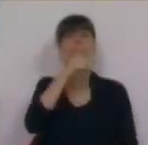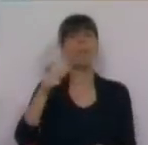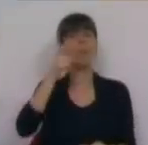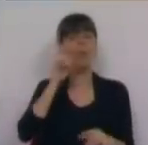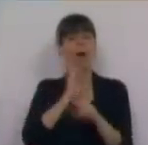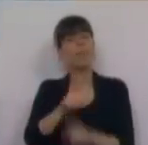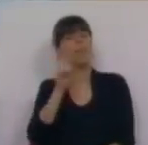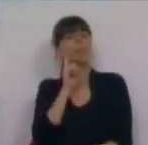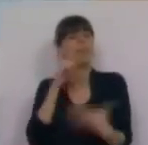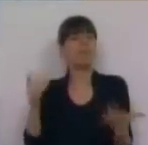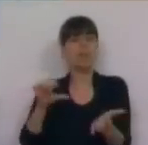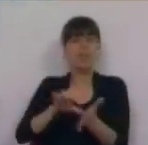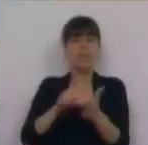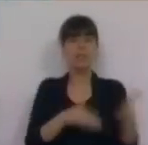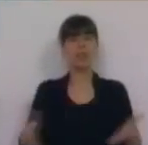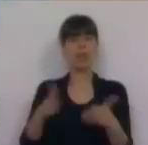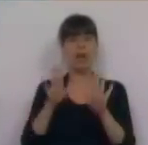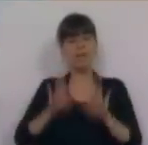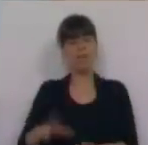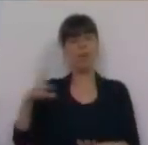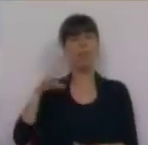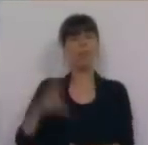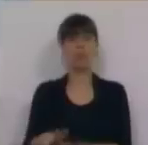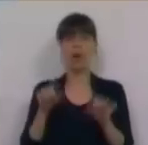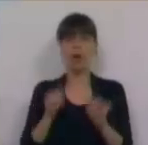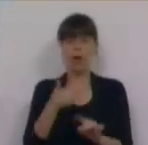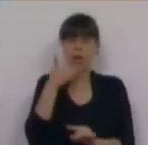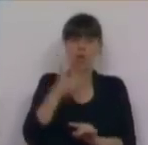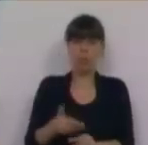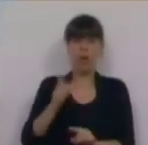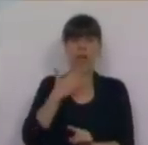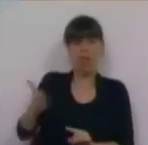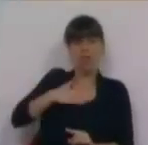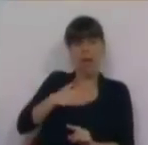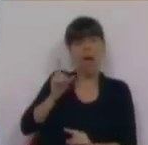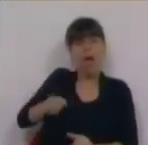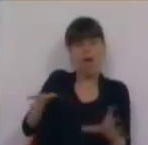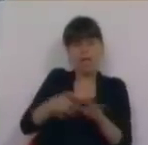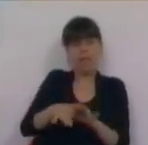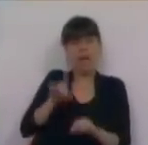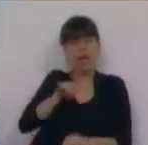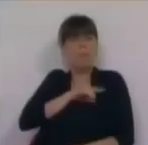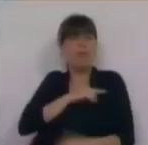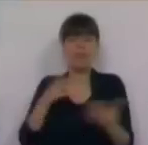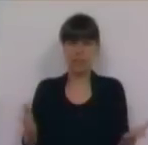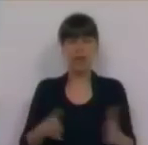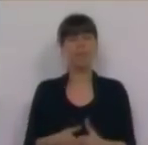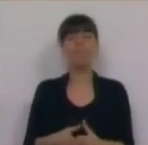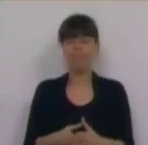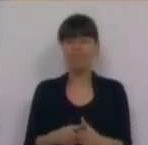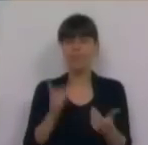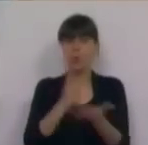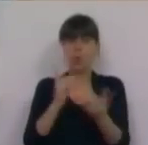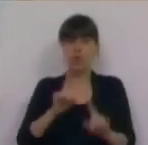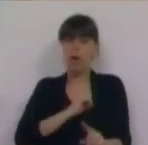promessas sobre a garantia do centro estratégico ficar em Portugal. E esta é a experiência que nós temos sobre as privatizações. E não só